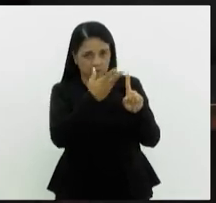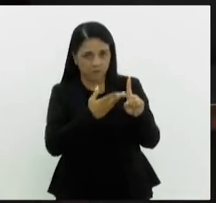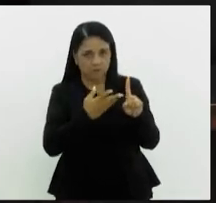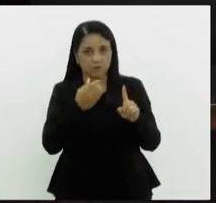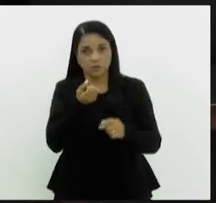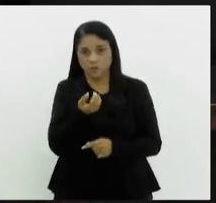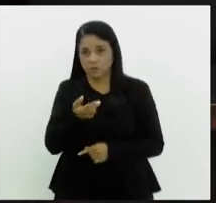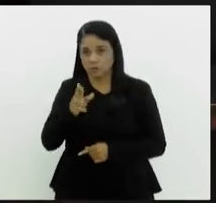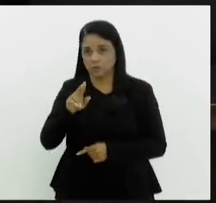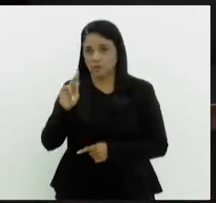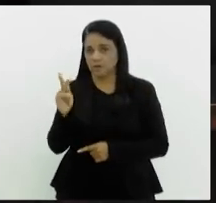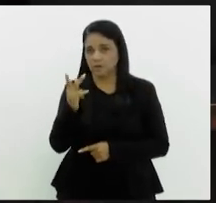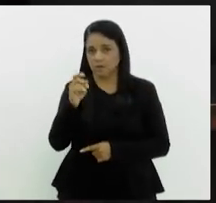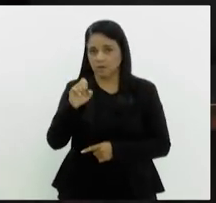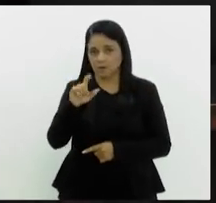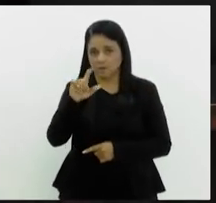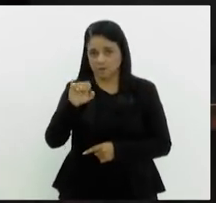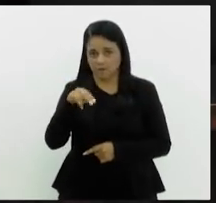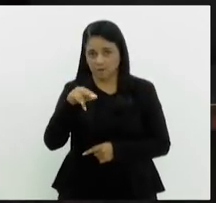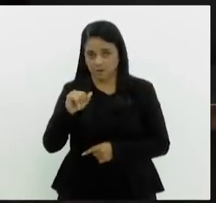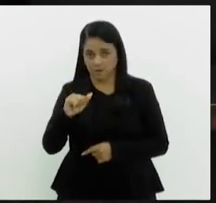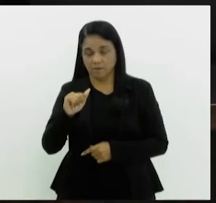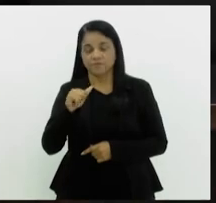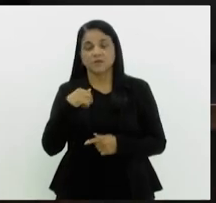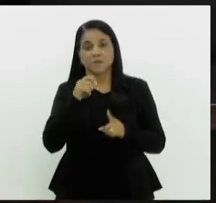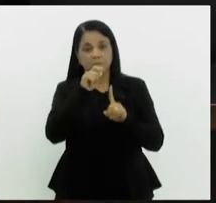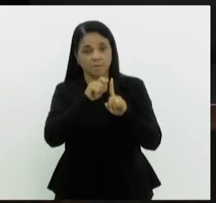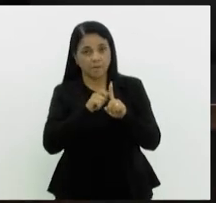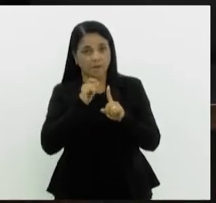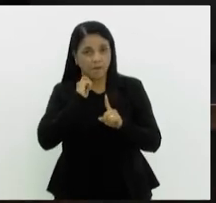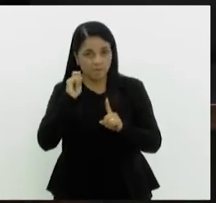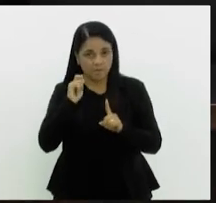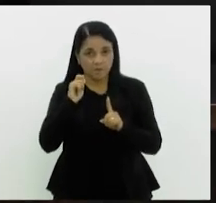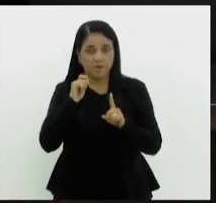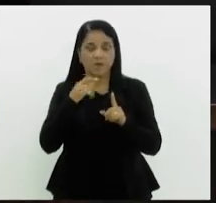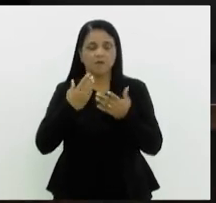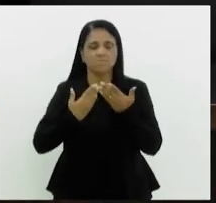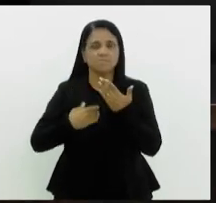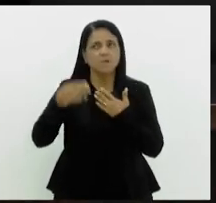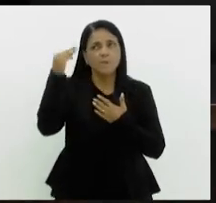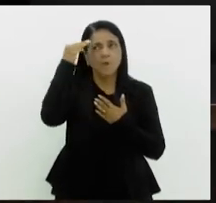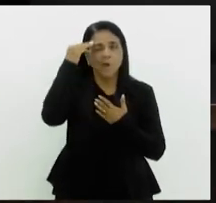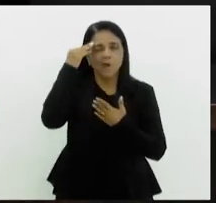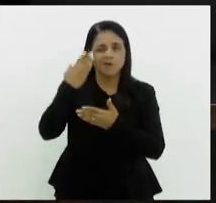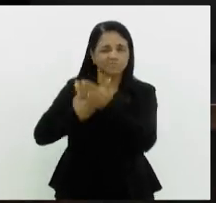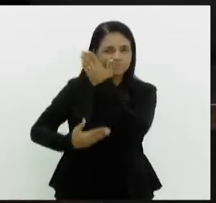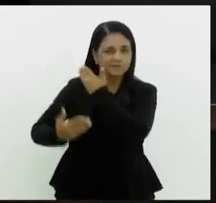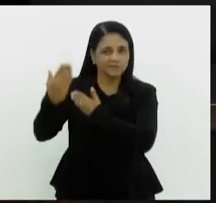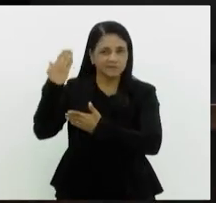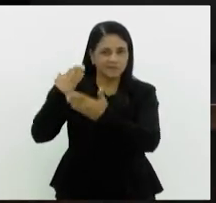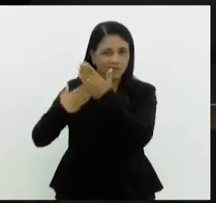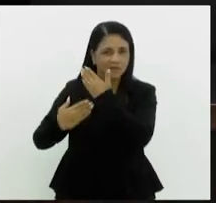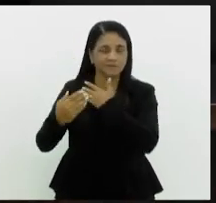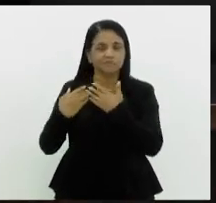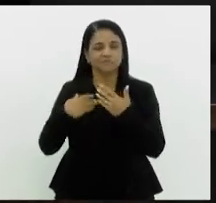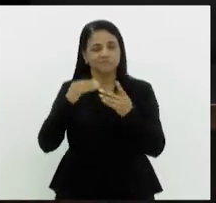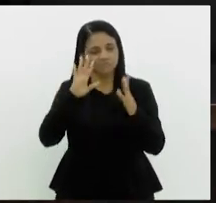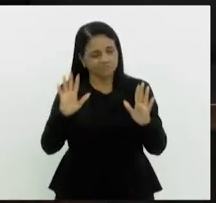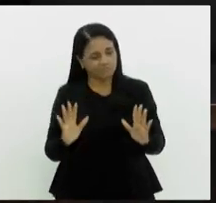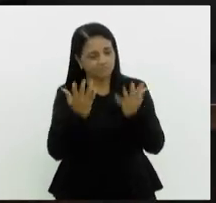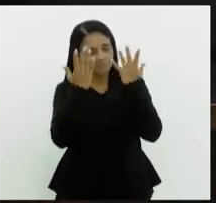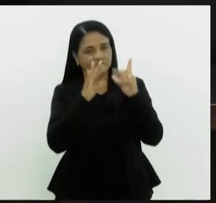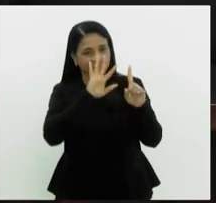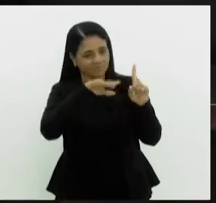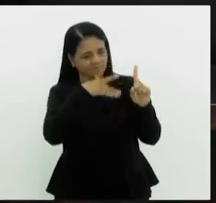Teodoro nesse mês de abril é não só rememorar a nossa ancestralidade, mas saudar essa intelectual que